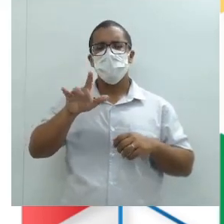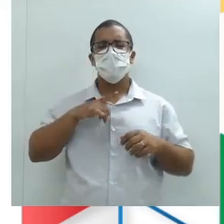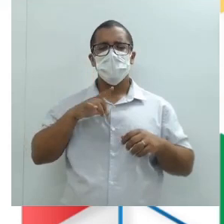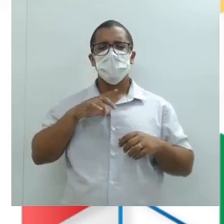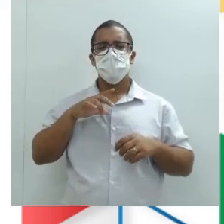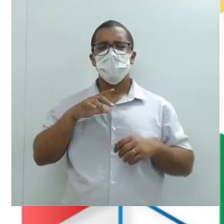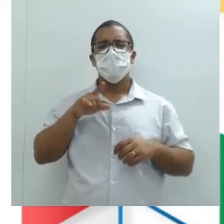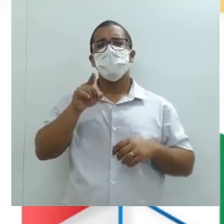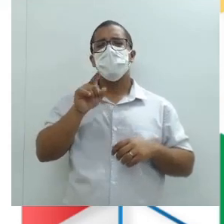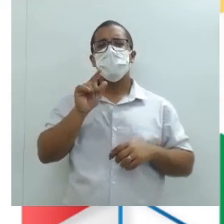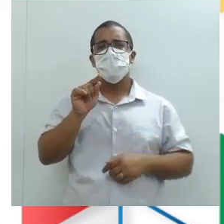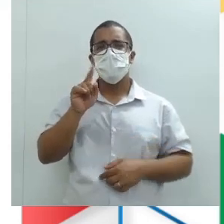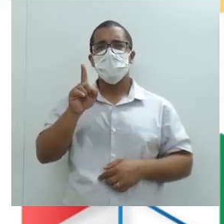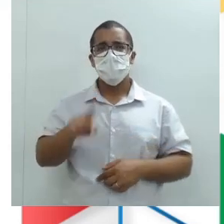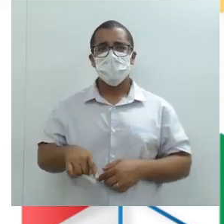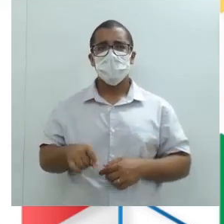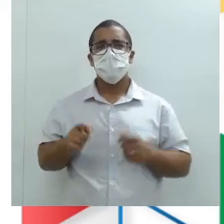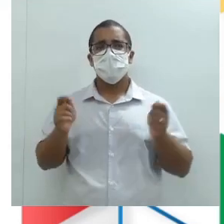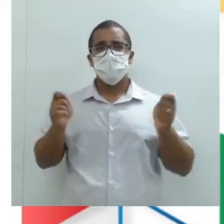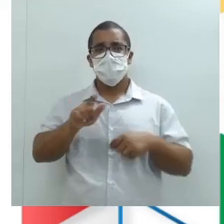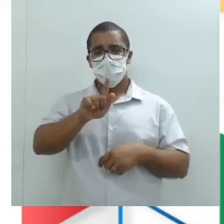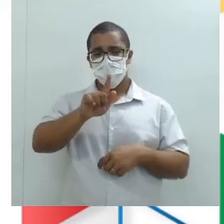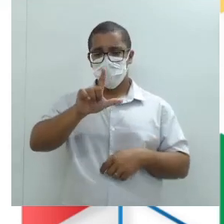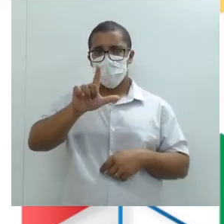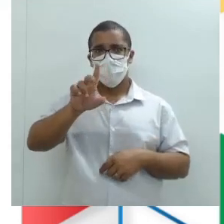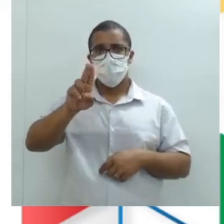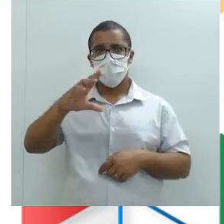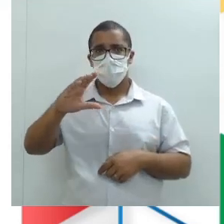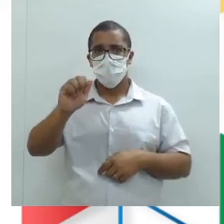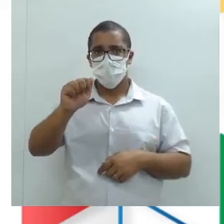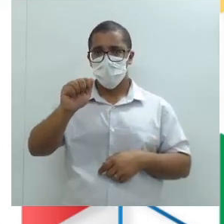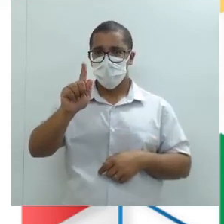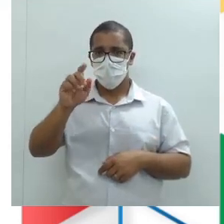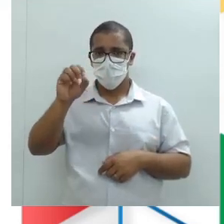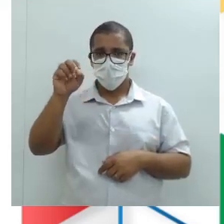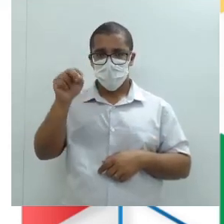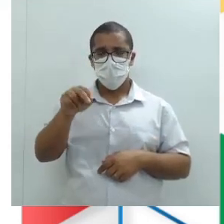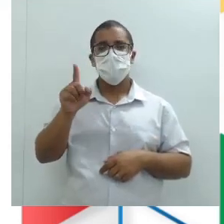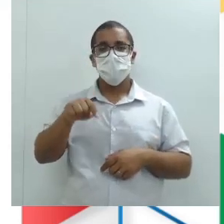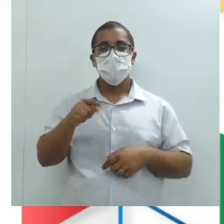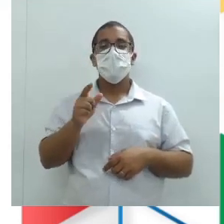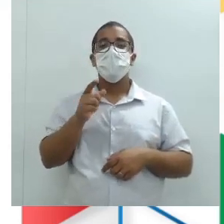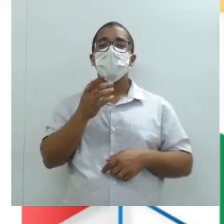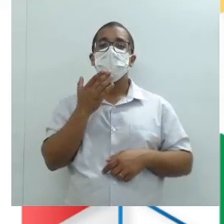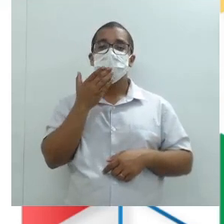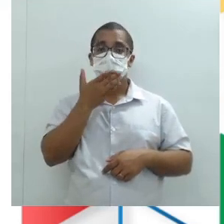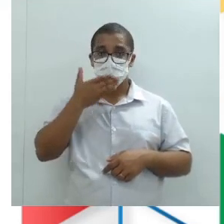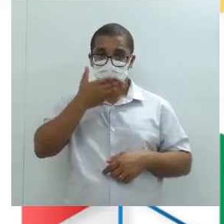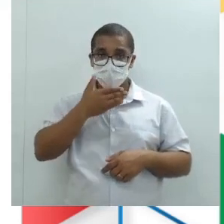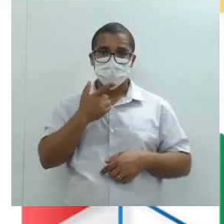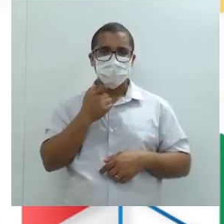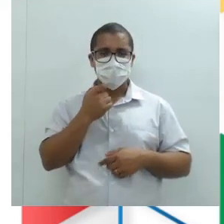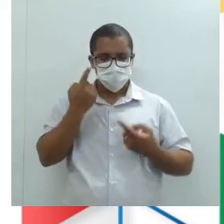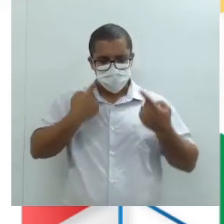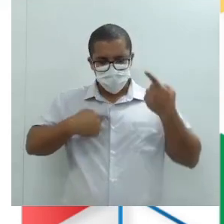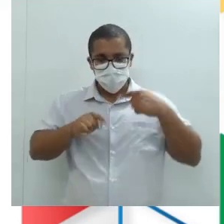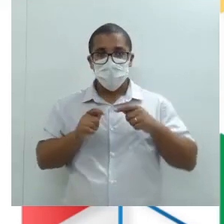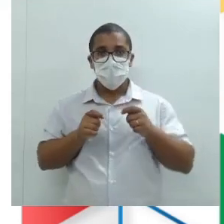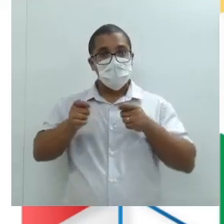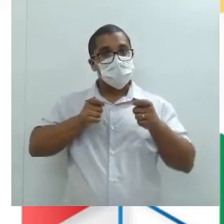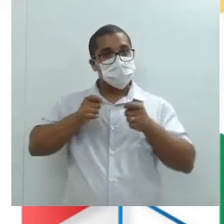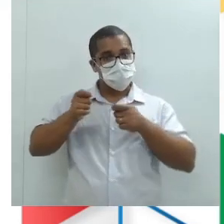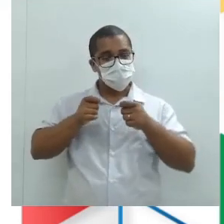e o glucagon, eles vão controlar a quantidade de açúcar no sangue e possuem